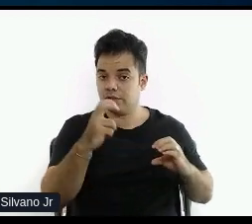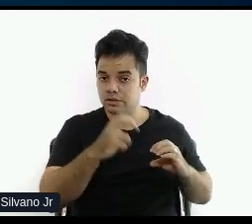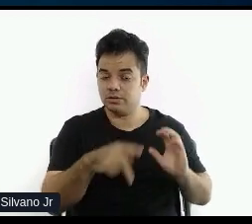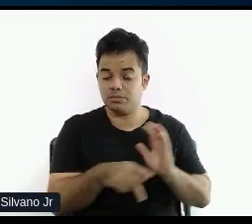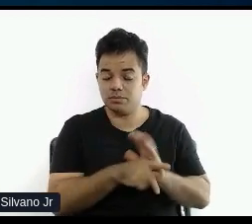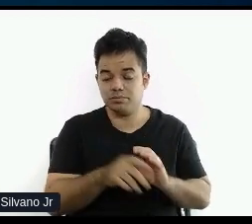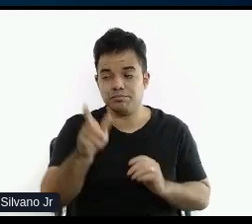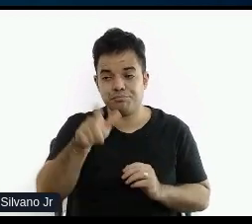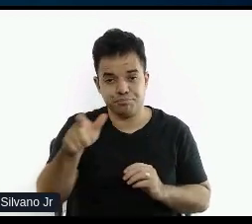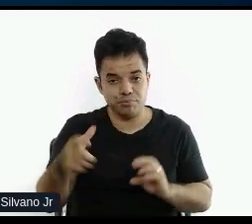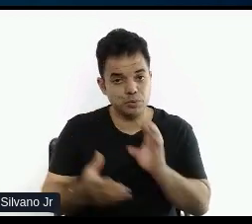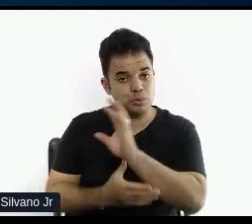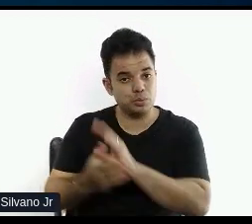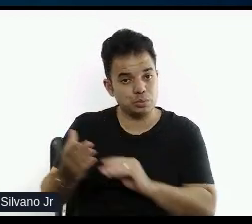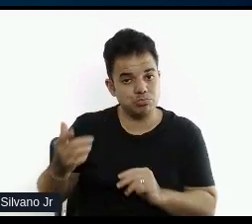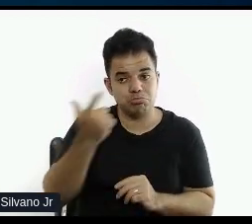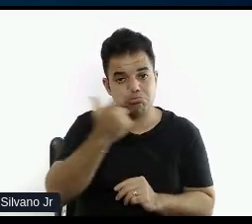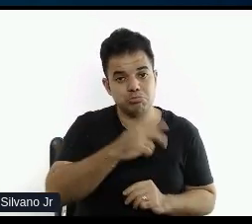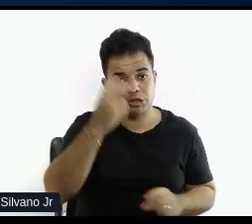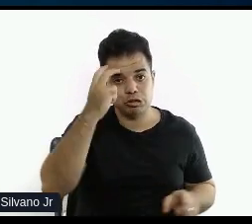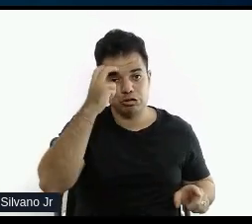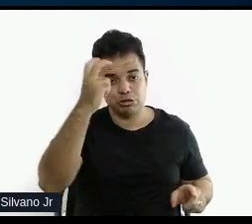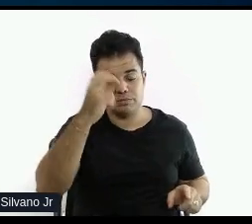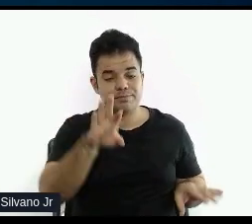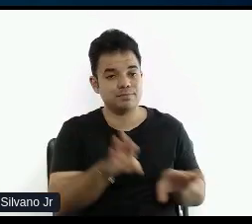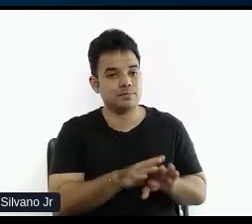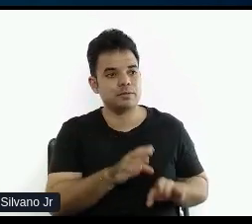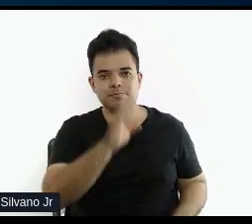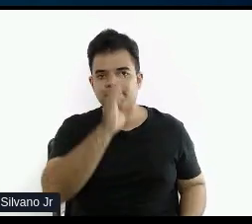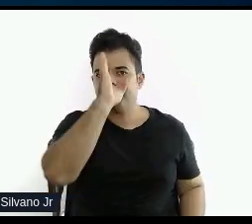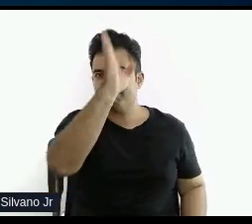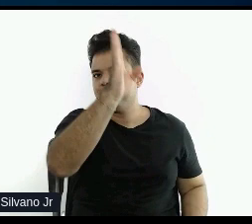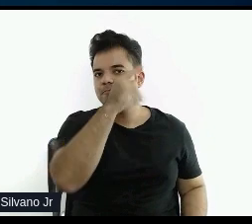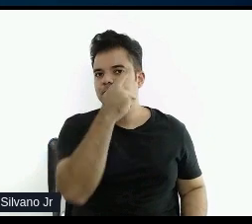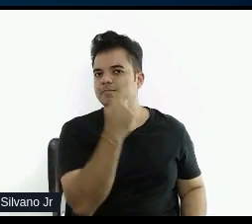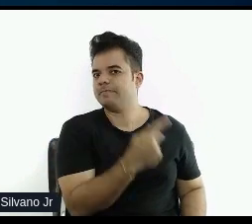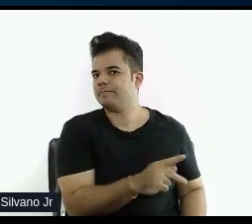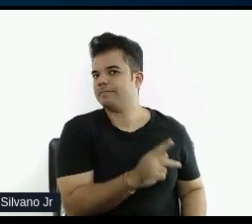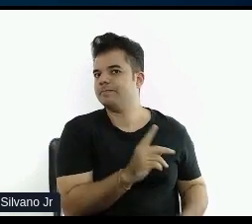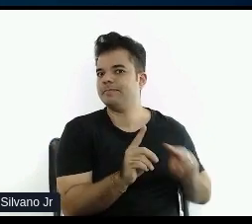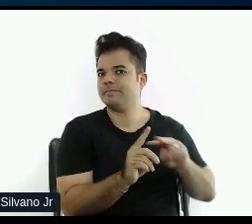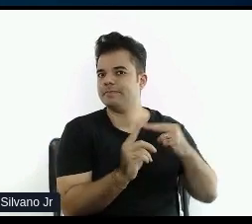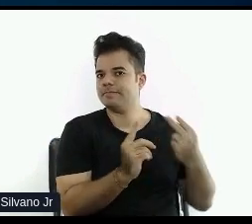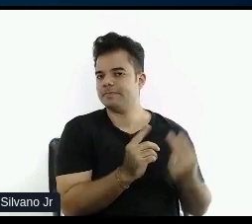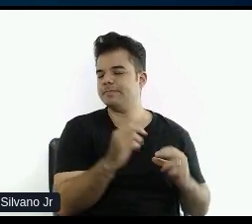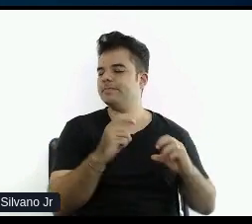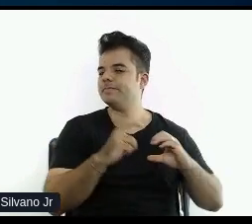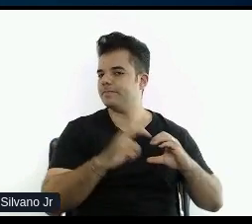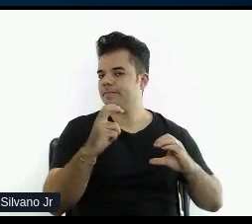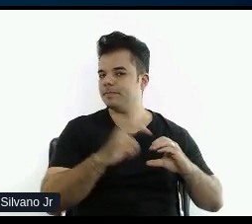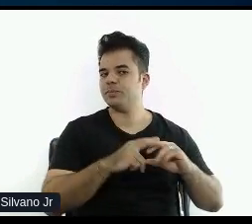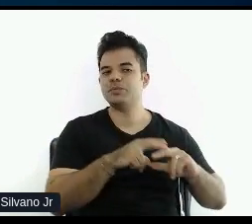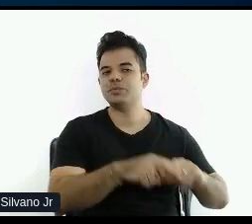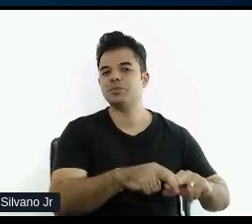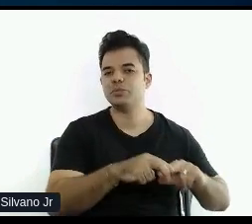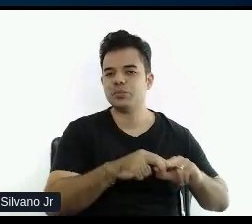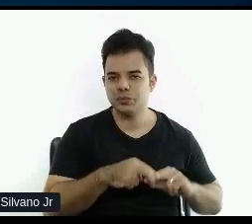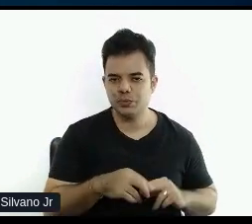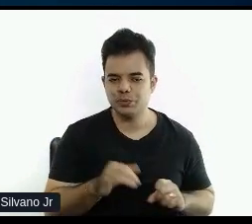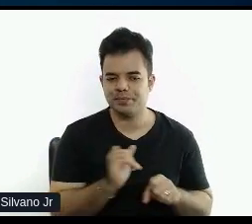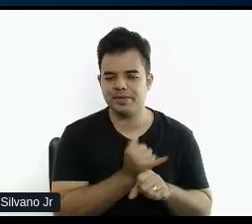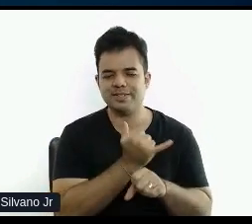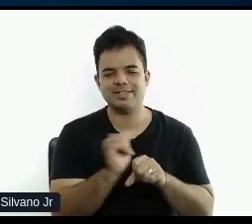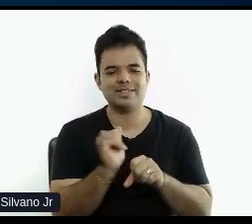modelos, tendo como protagonista o ChatGPT nesse momento, né? E tudo isso se dá através dessas estratégias.